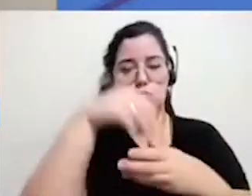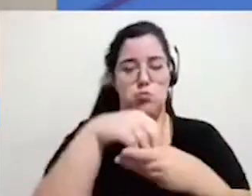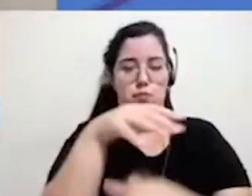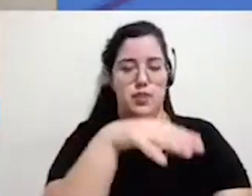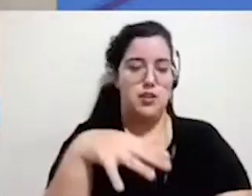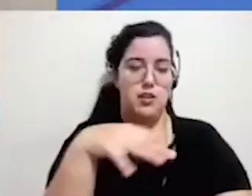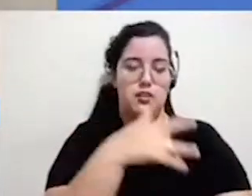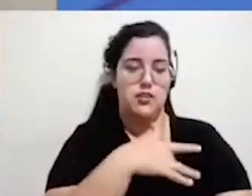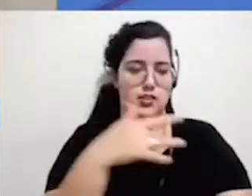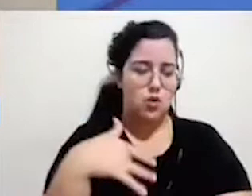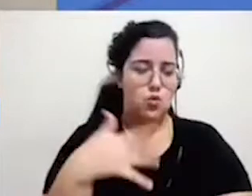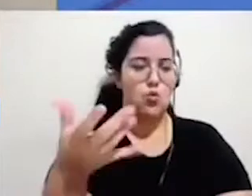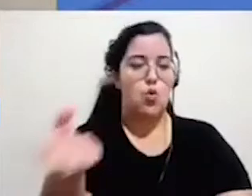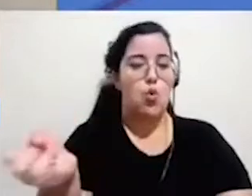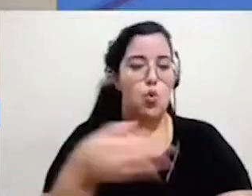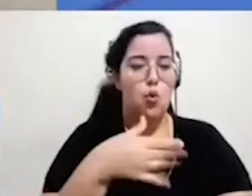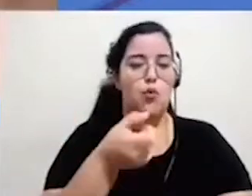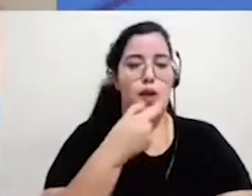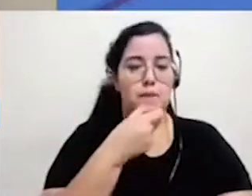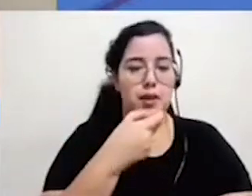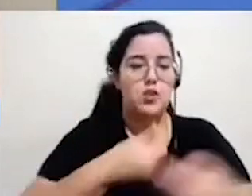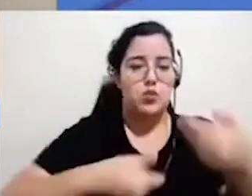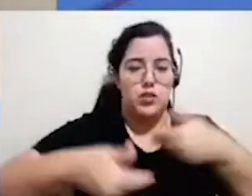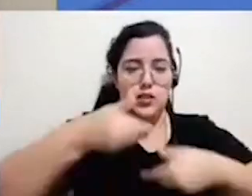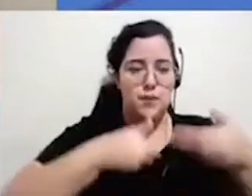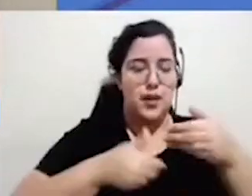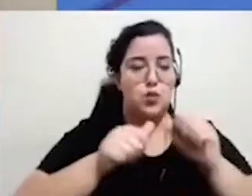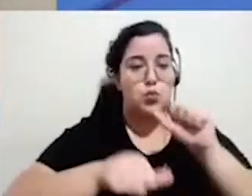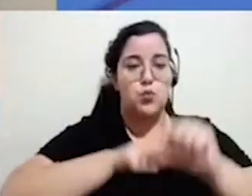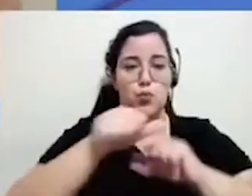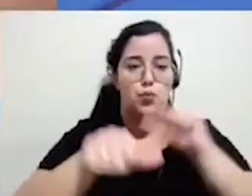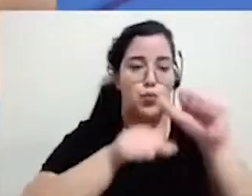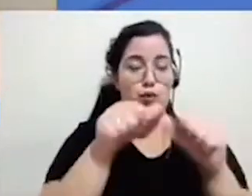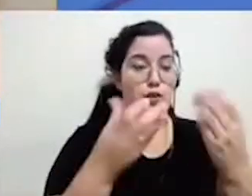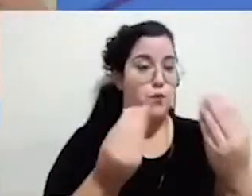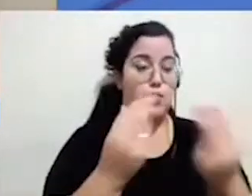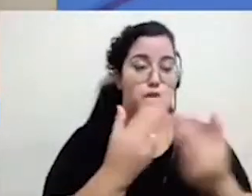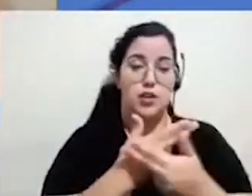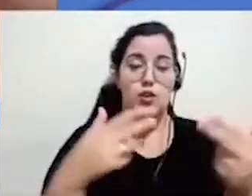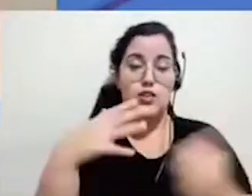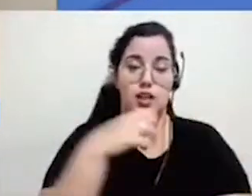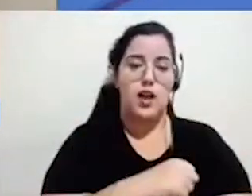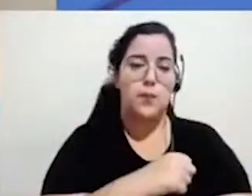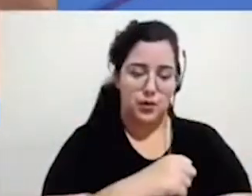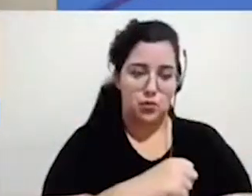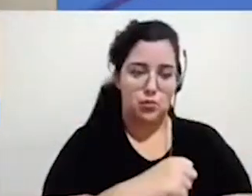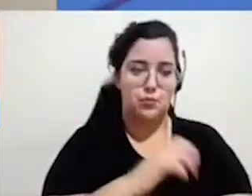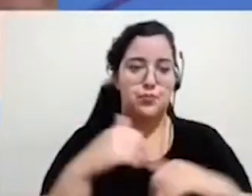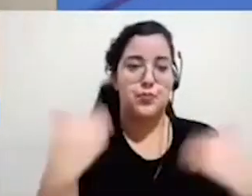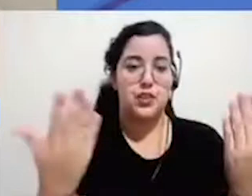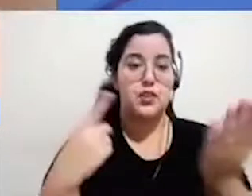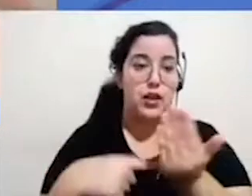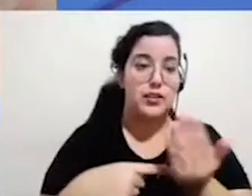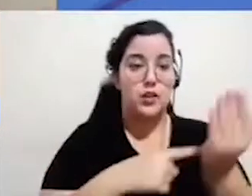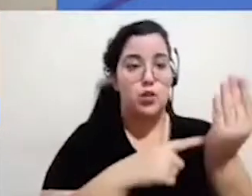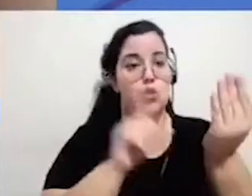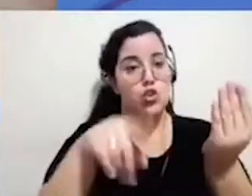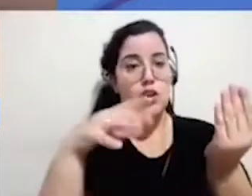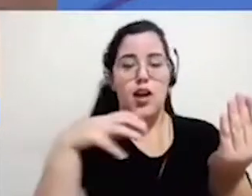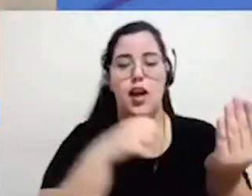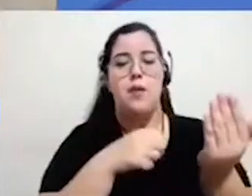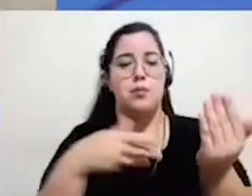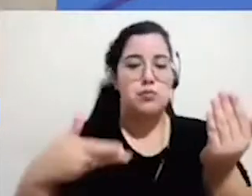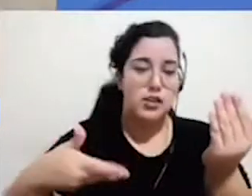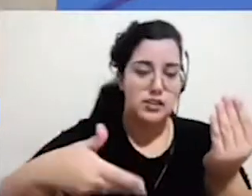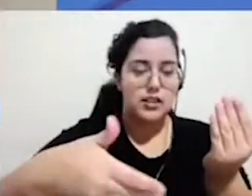os novos remédios e novos tratamentos e tal, tudo muda. Então, você imagina que a tecnologia acelera os processos em